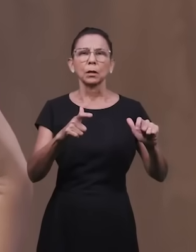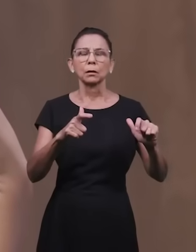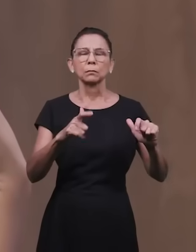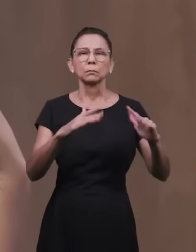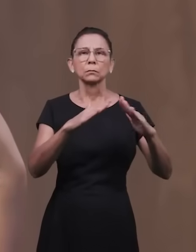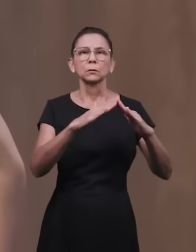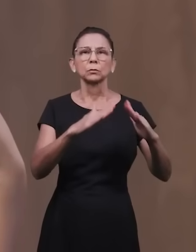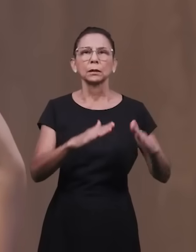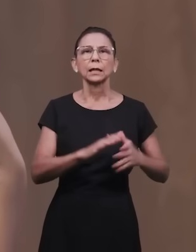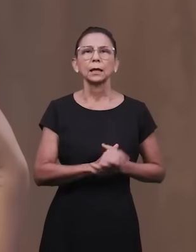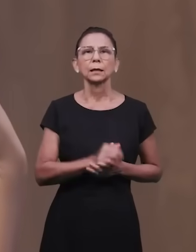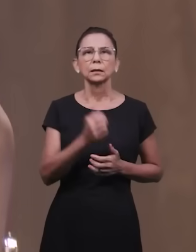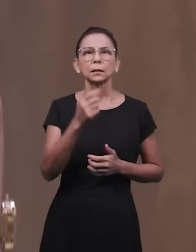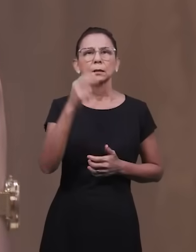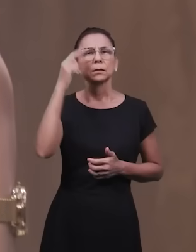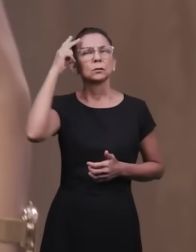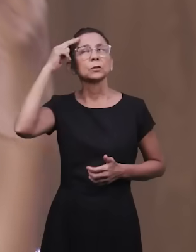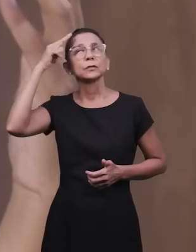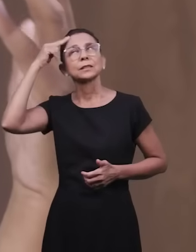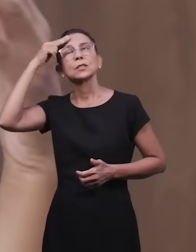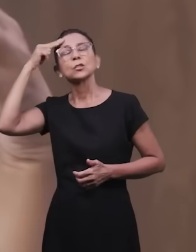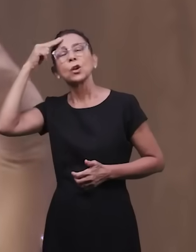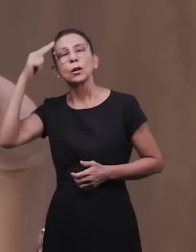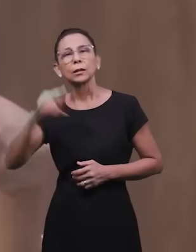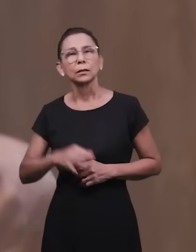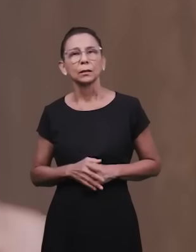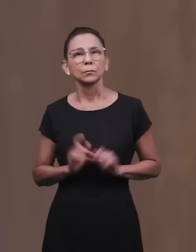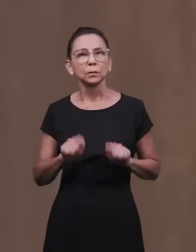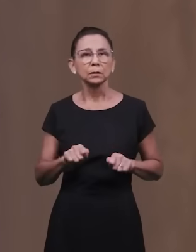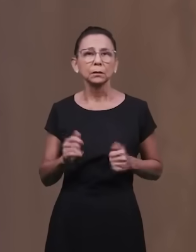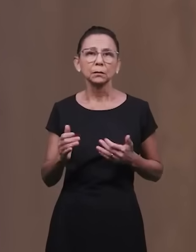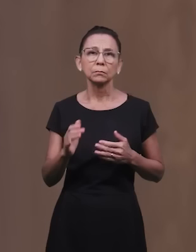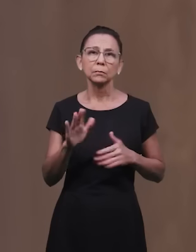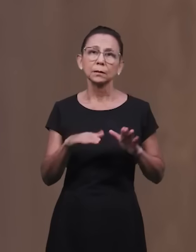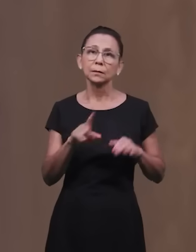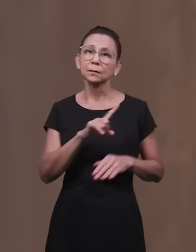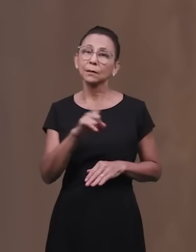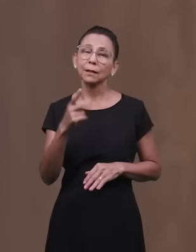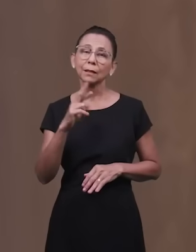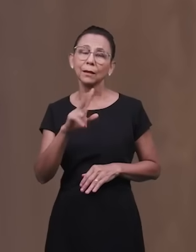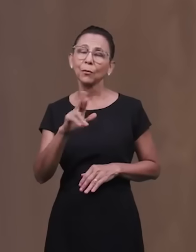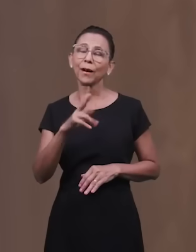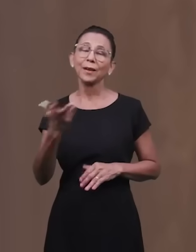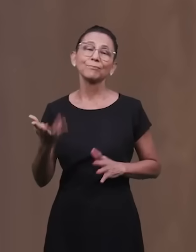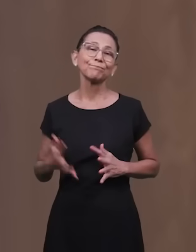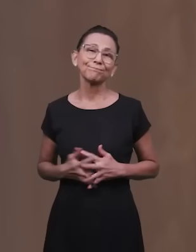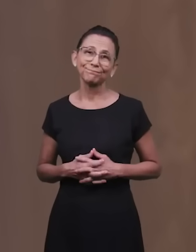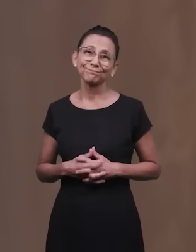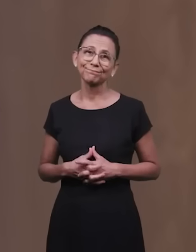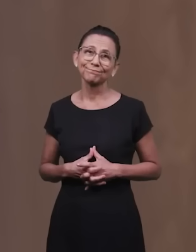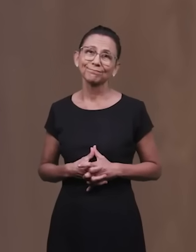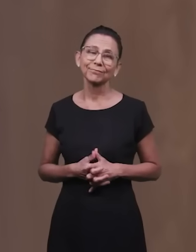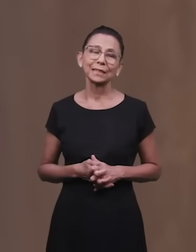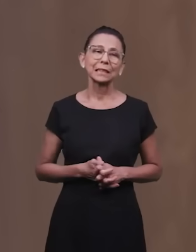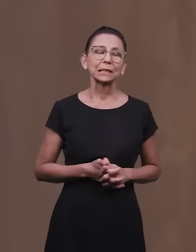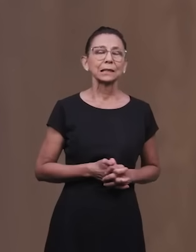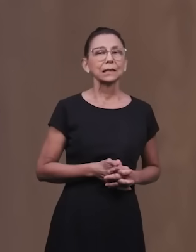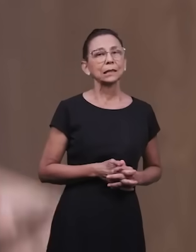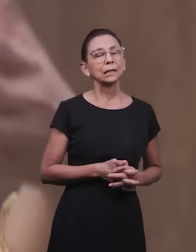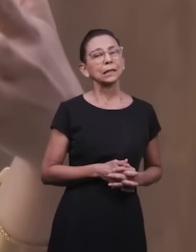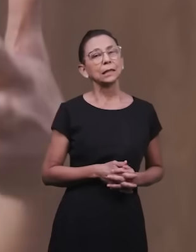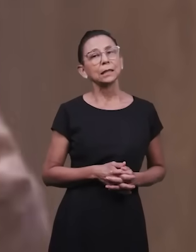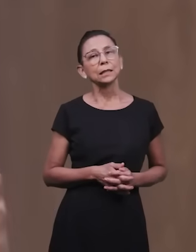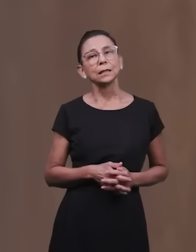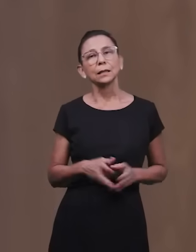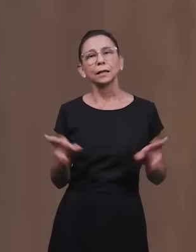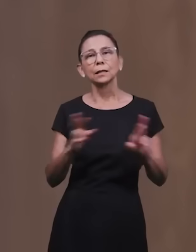de alguém e pode confiar que esse alguém vai cuidar dela. Vai ser um grande diferencial. Tem gente